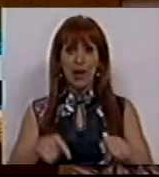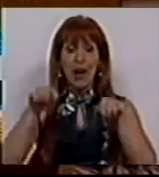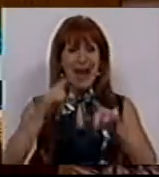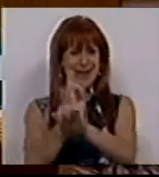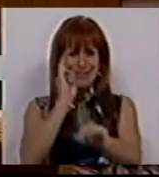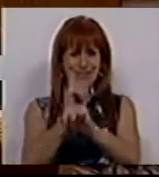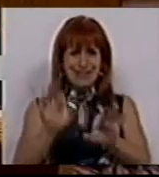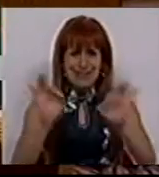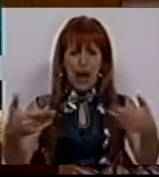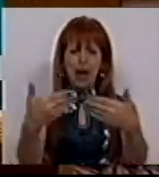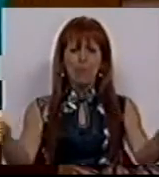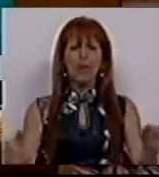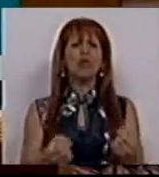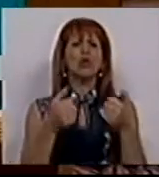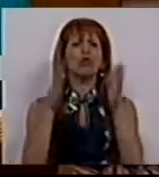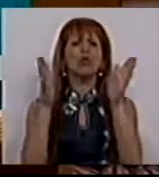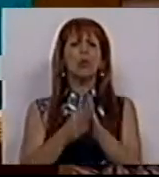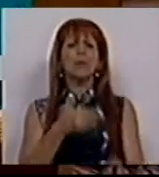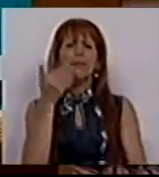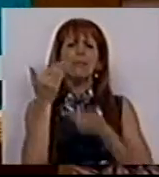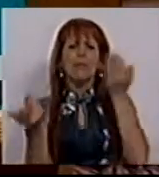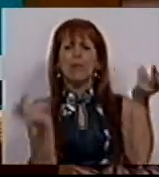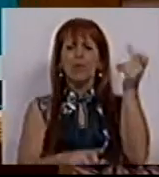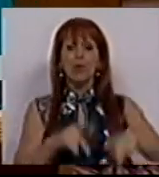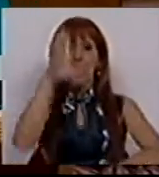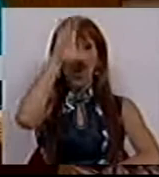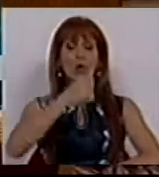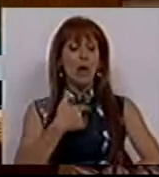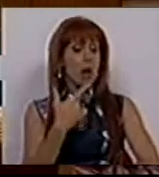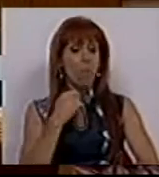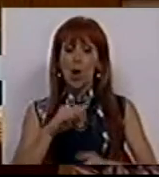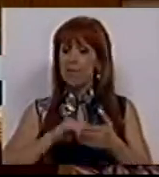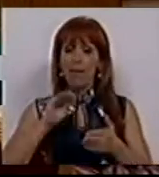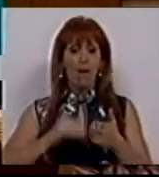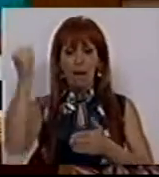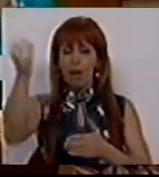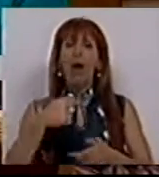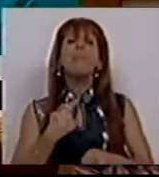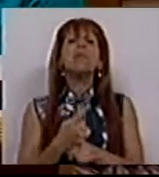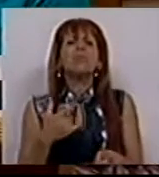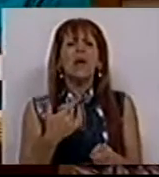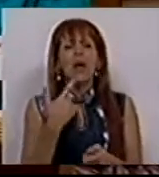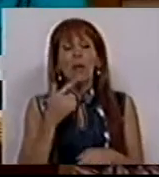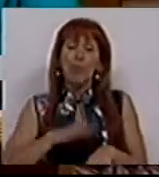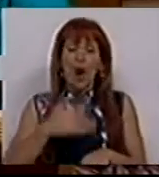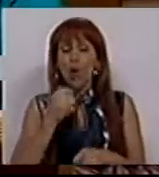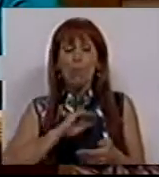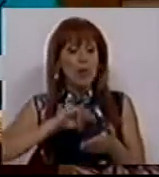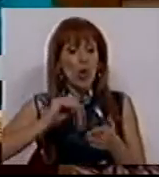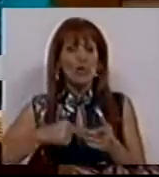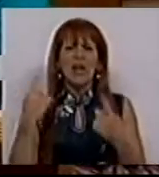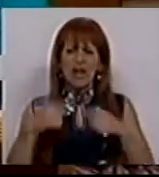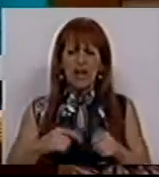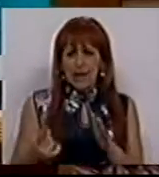a mesma que abriu a porta a todos os abusos. O Estado não pode contratar, mas porque não pode contratar e continua a